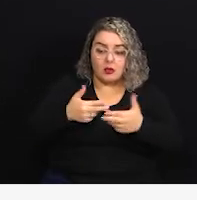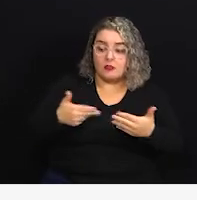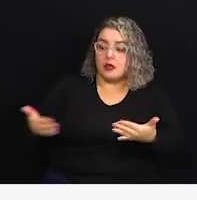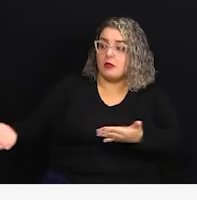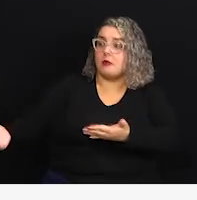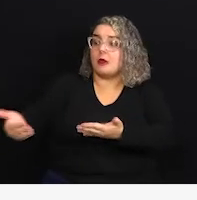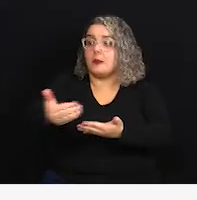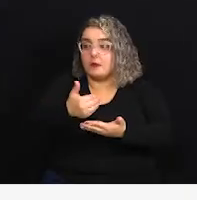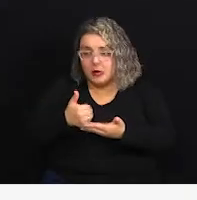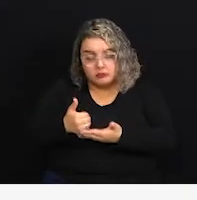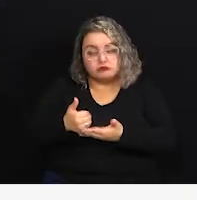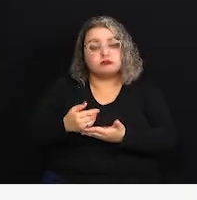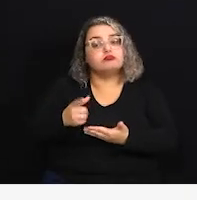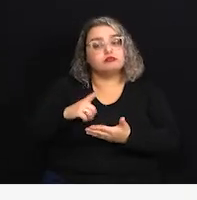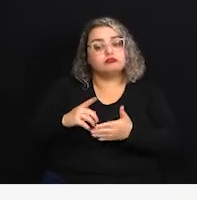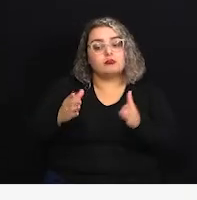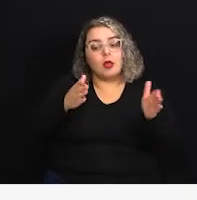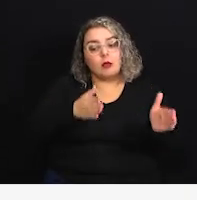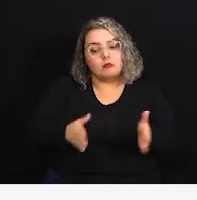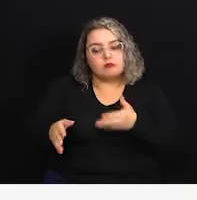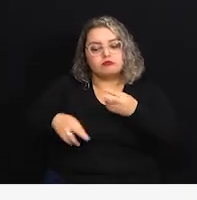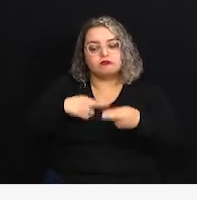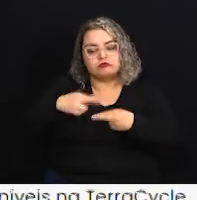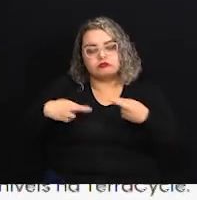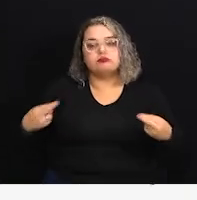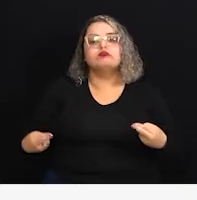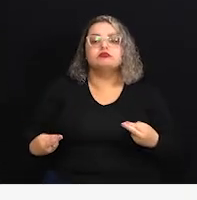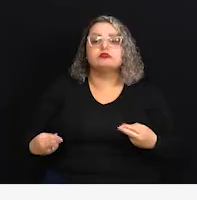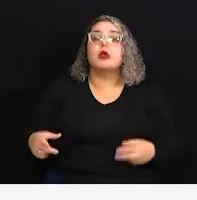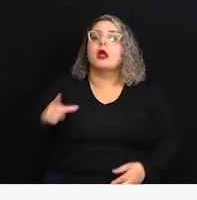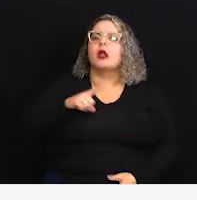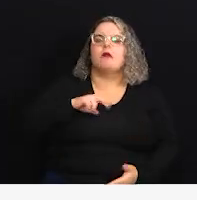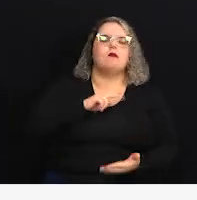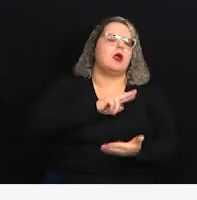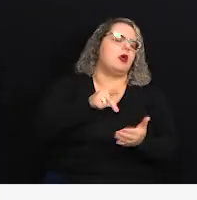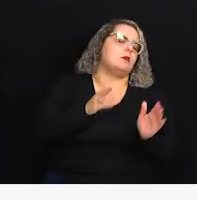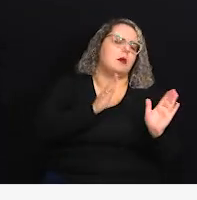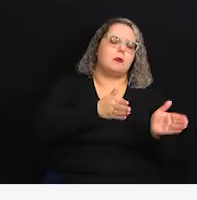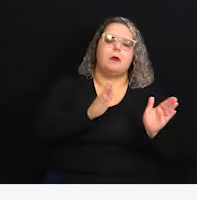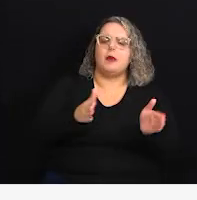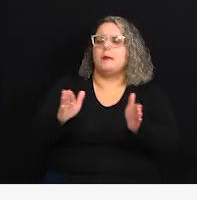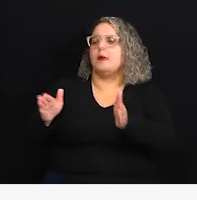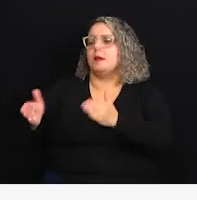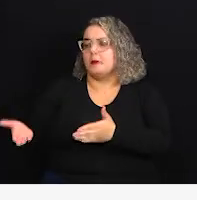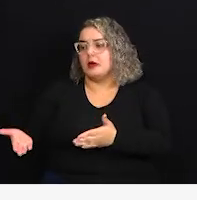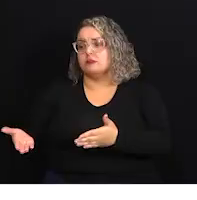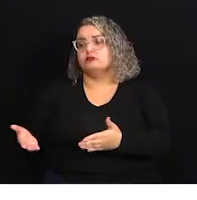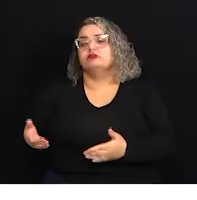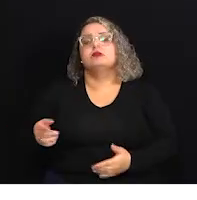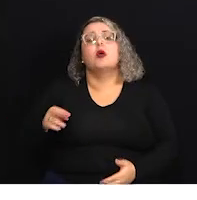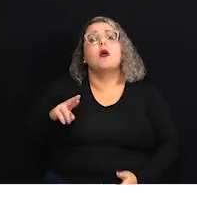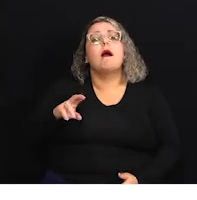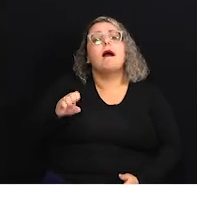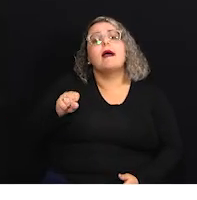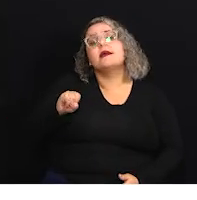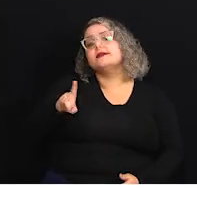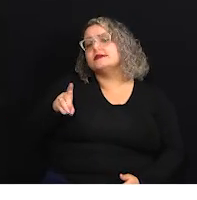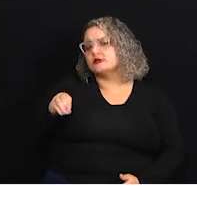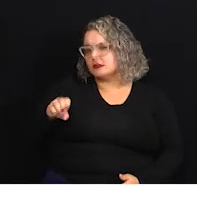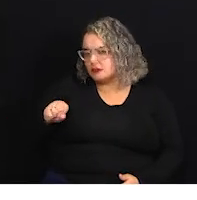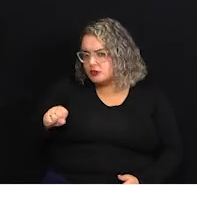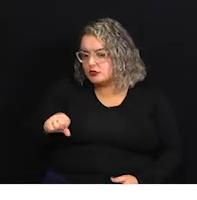materiais coletados passam pelo processo de reciclagem, que inclui uma série de procedimentos em que os resíduos